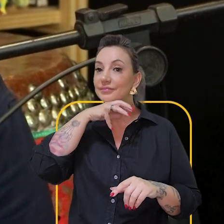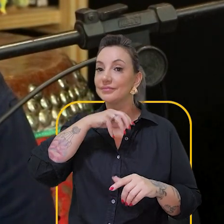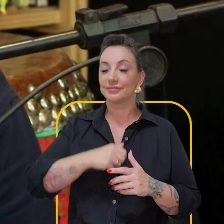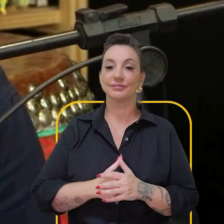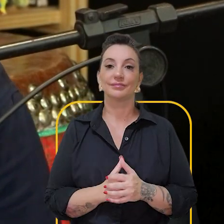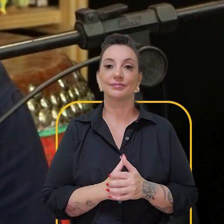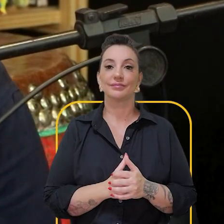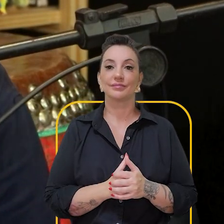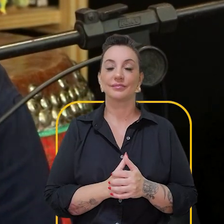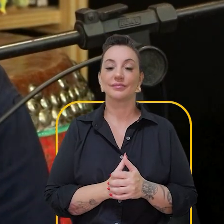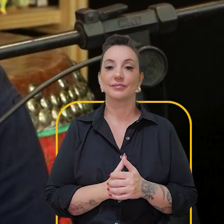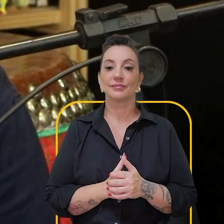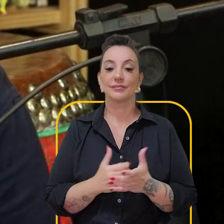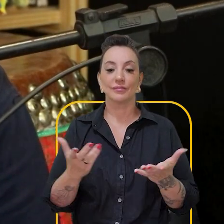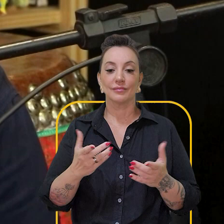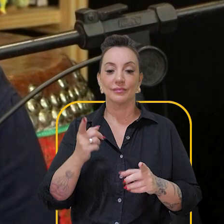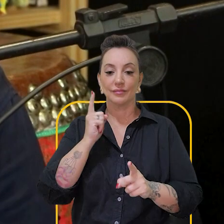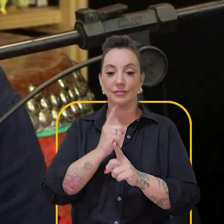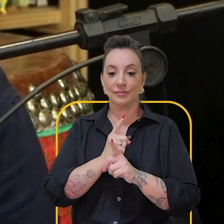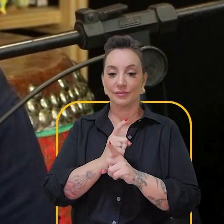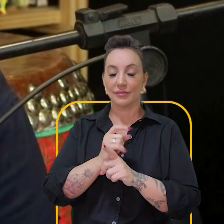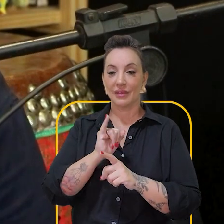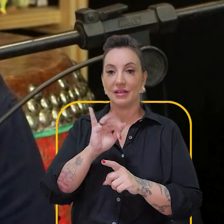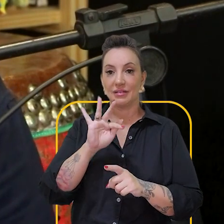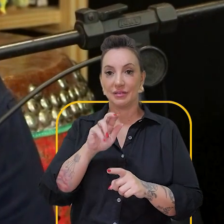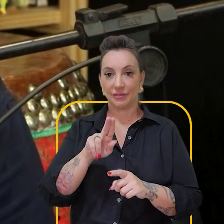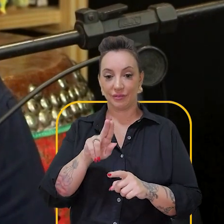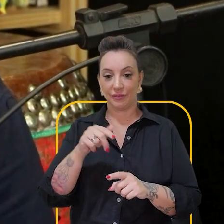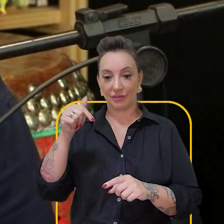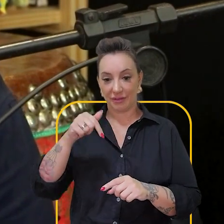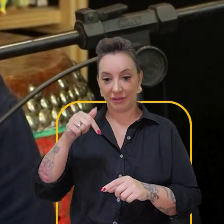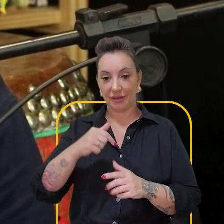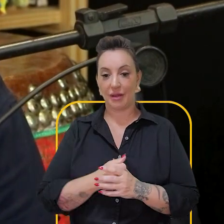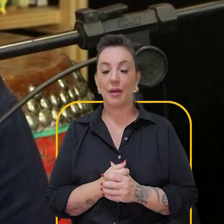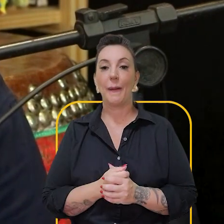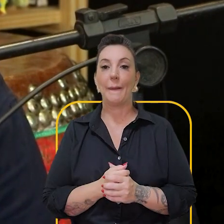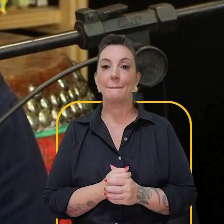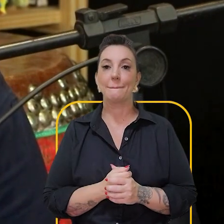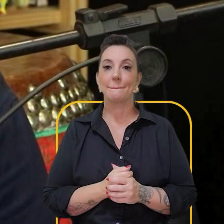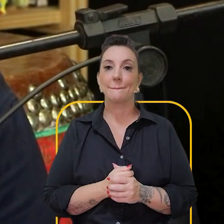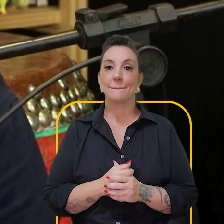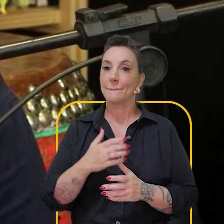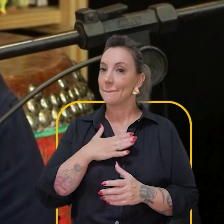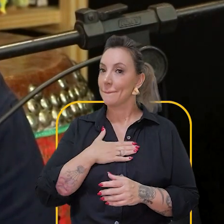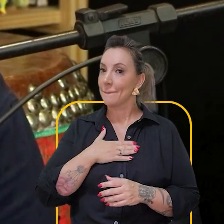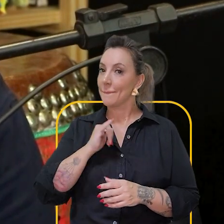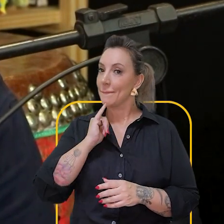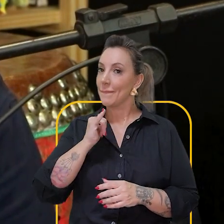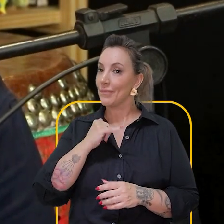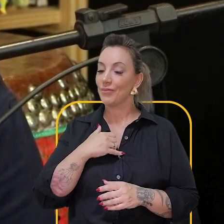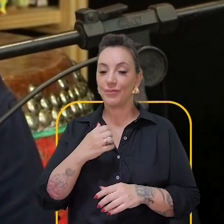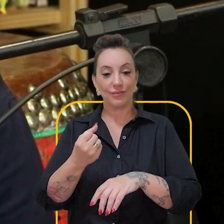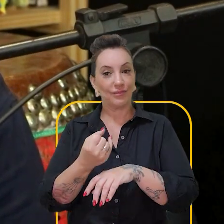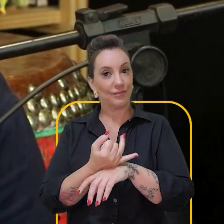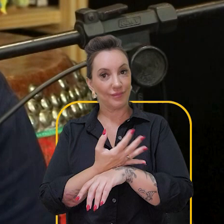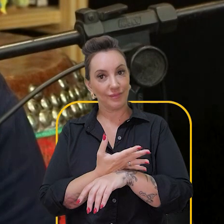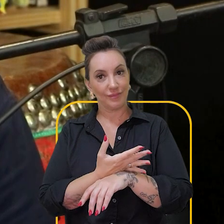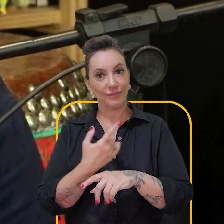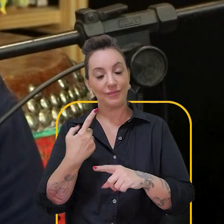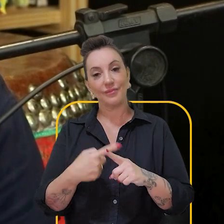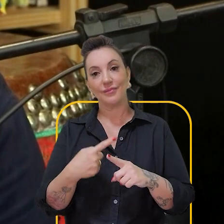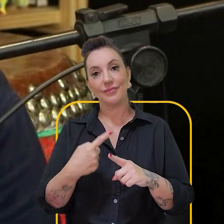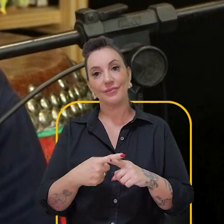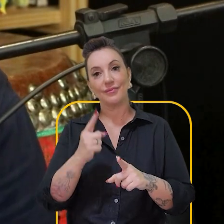dragões e quando eu encontrei o sifu aqui embaixo Eu mencionei eu falei que eu fiquei